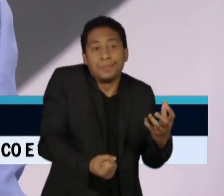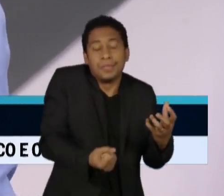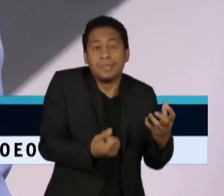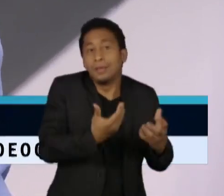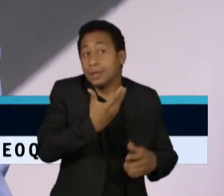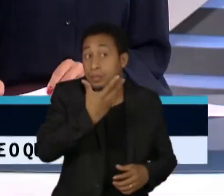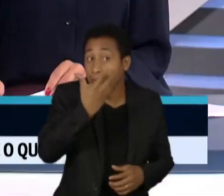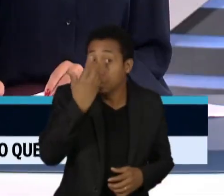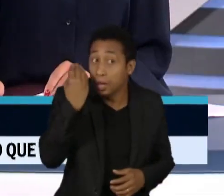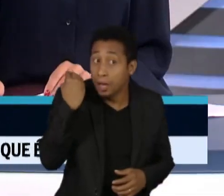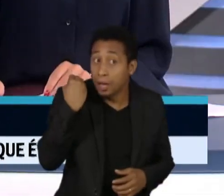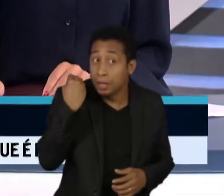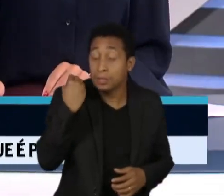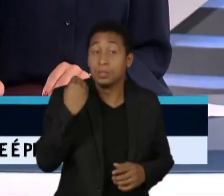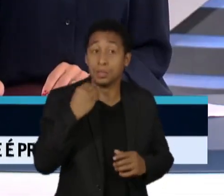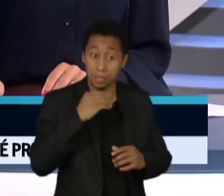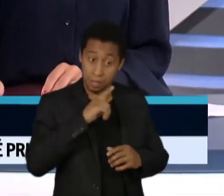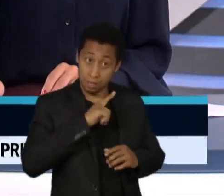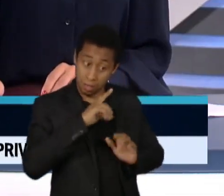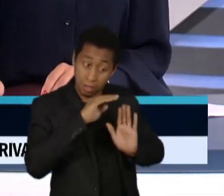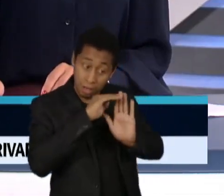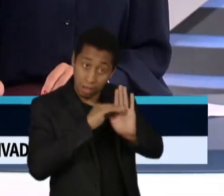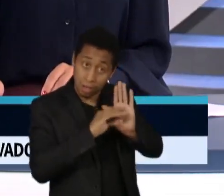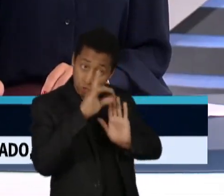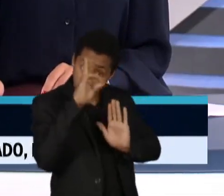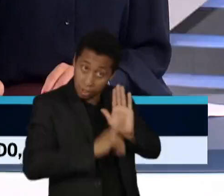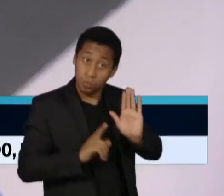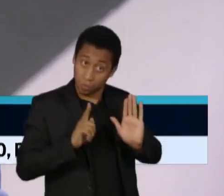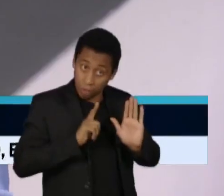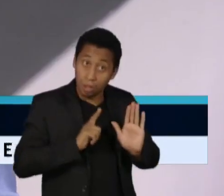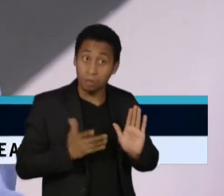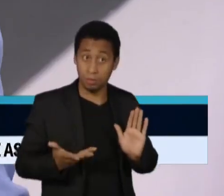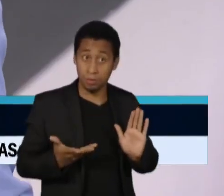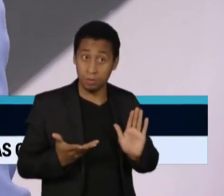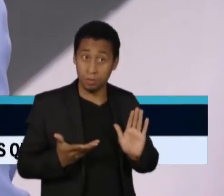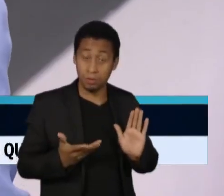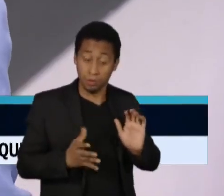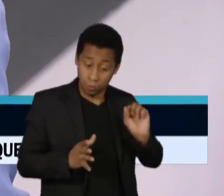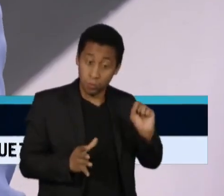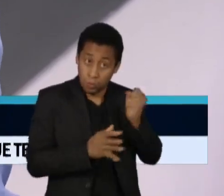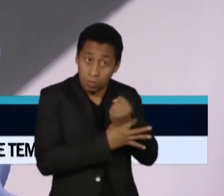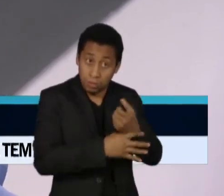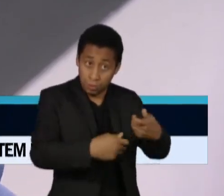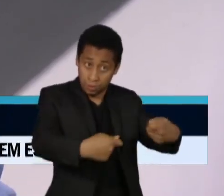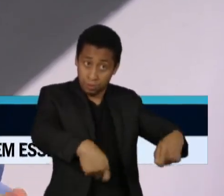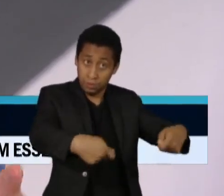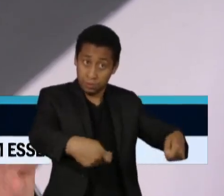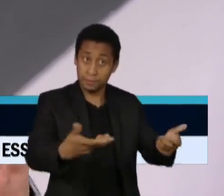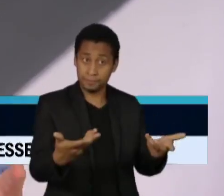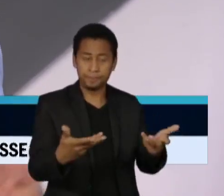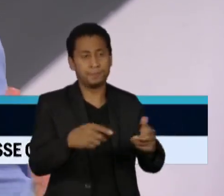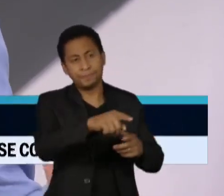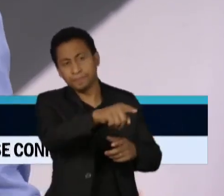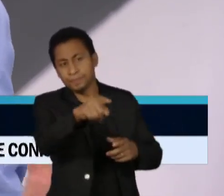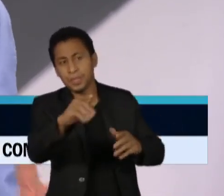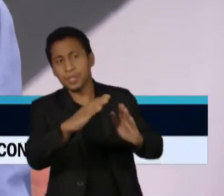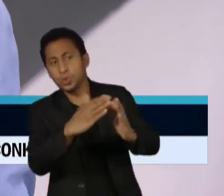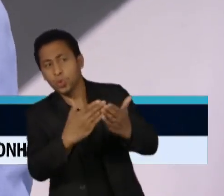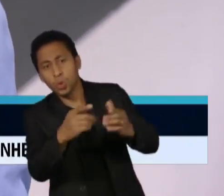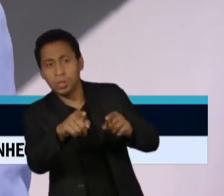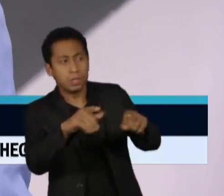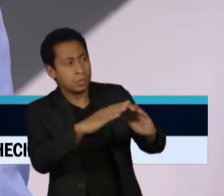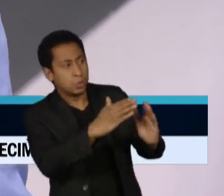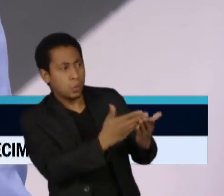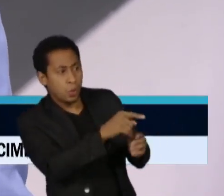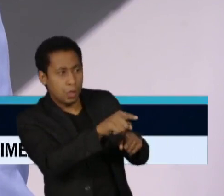também dentro de uma rede dessa como por exemplo a segurança né Essas escolas que são atacadas Claro que dá